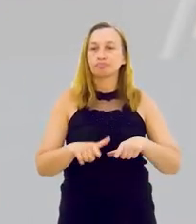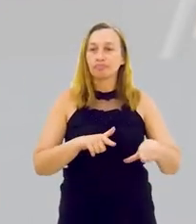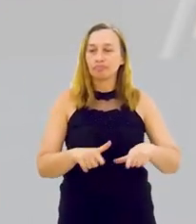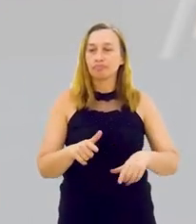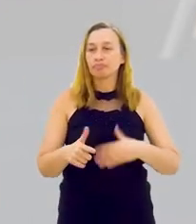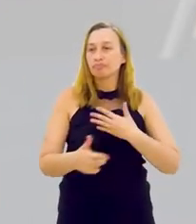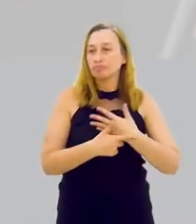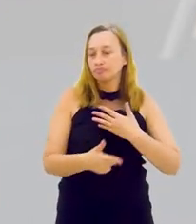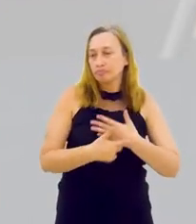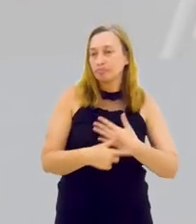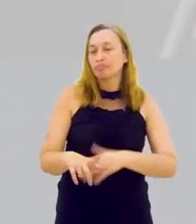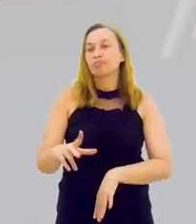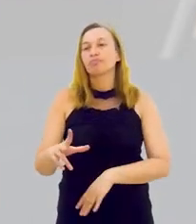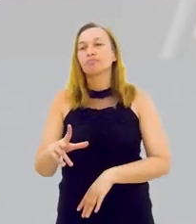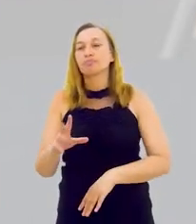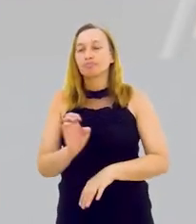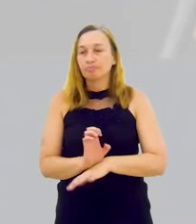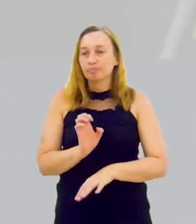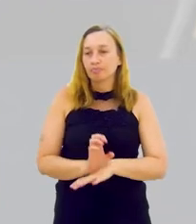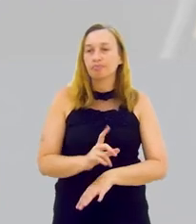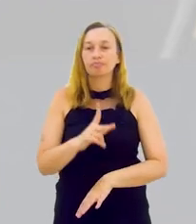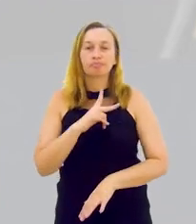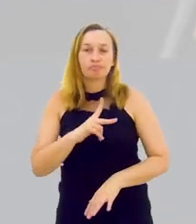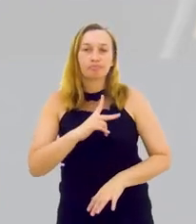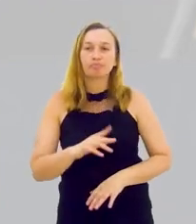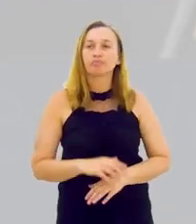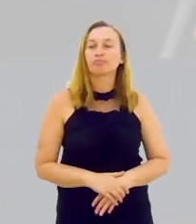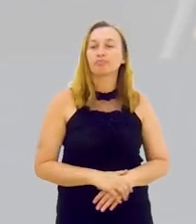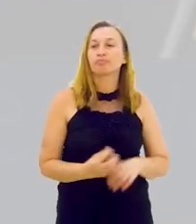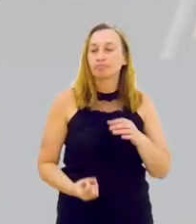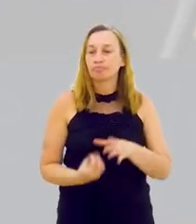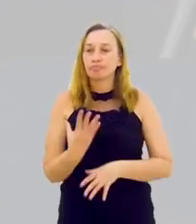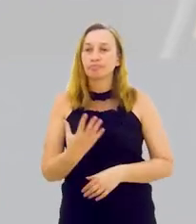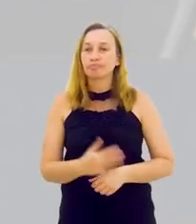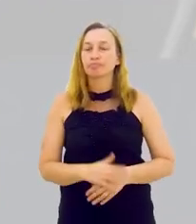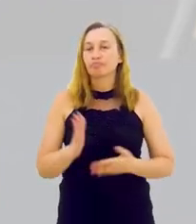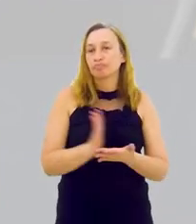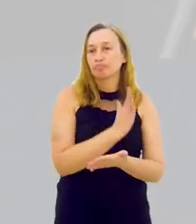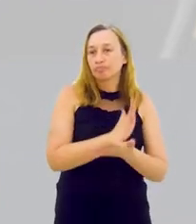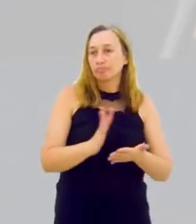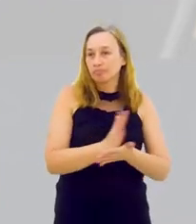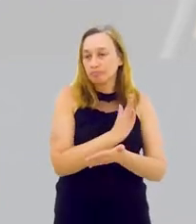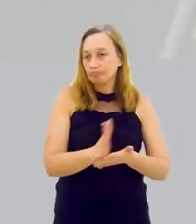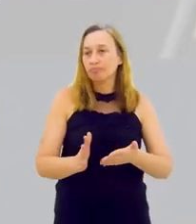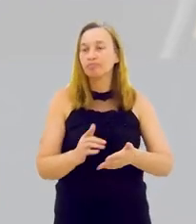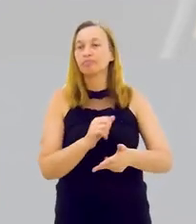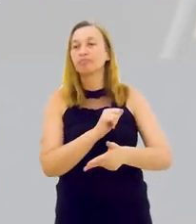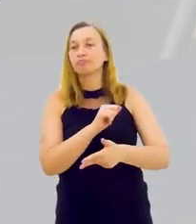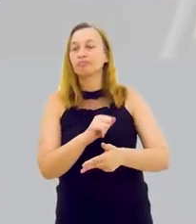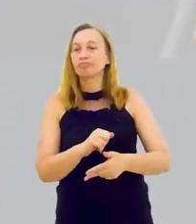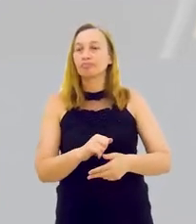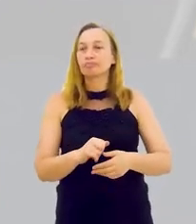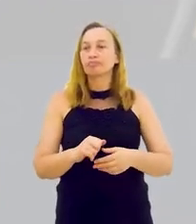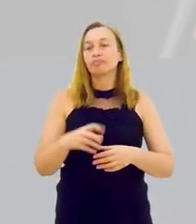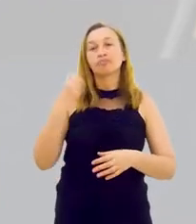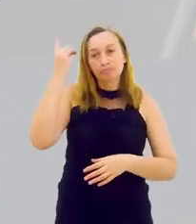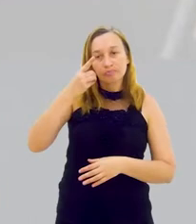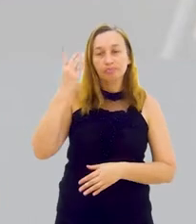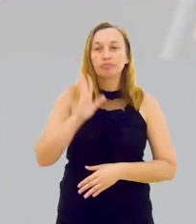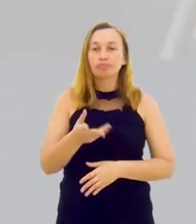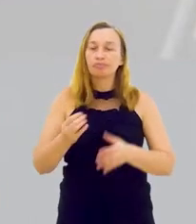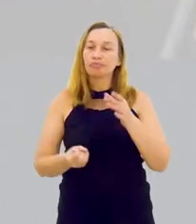estado, promovendo o adensamento da cadeia produtiva. Alguns legisladores aí já fizeram projetos